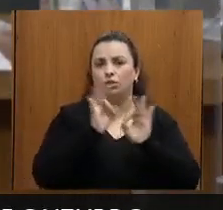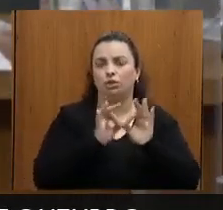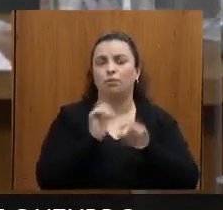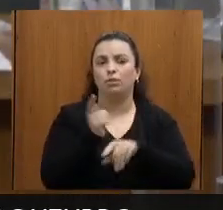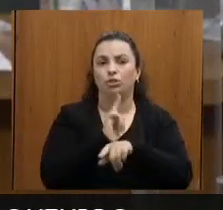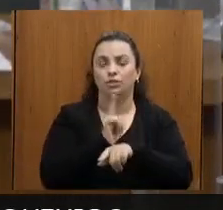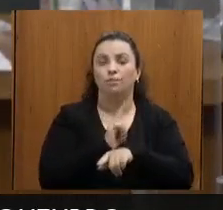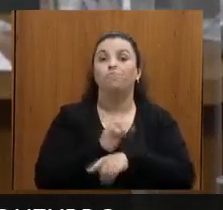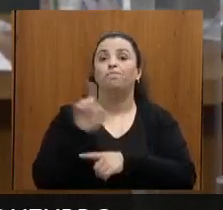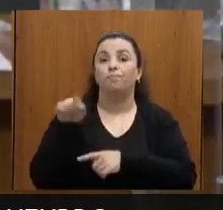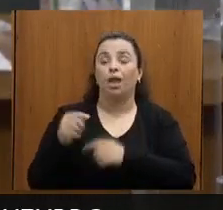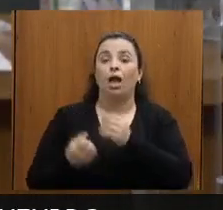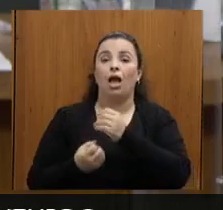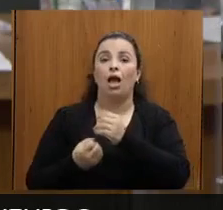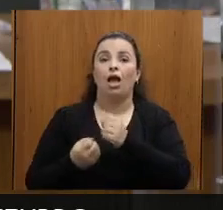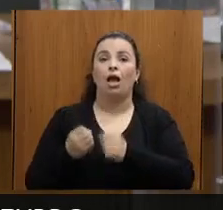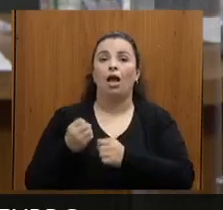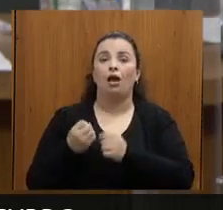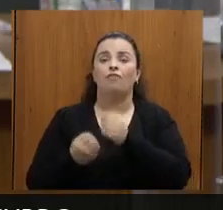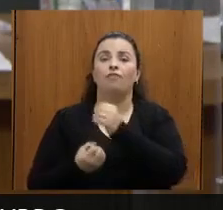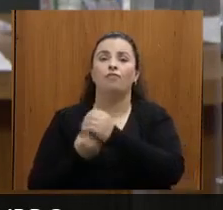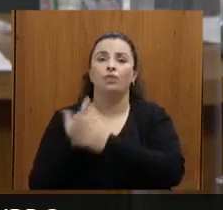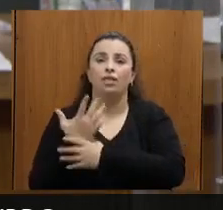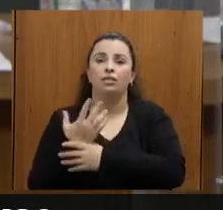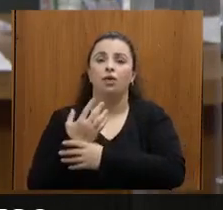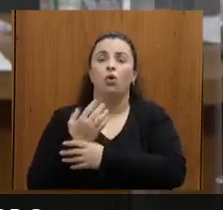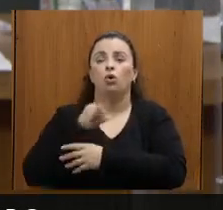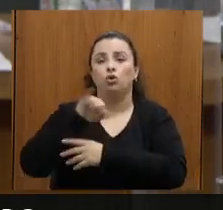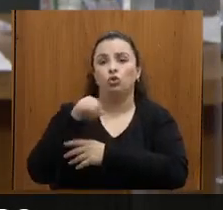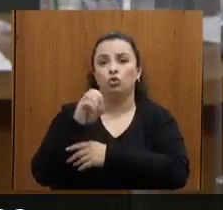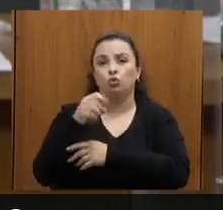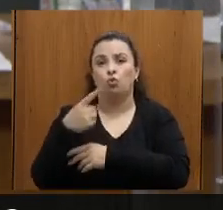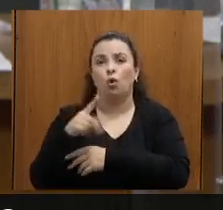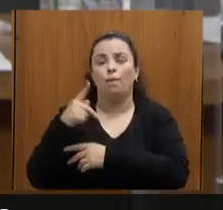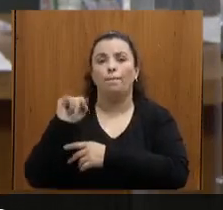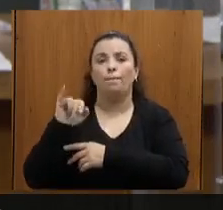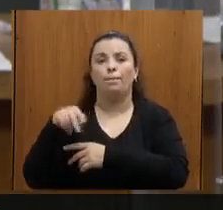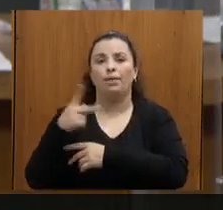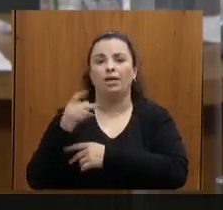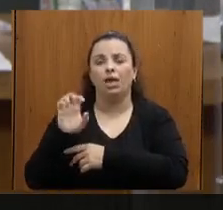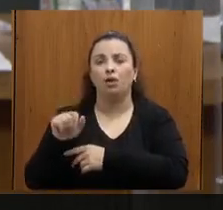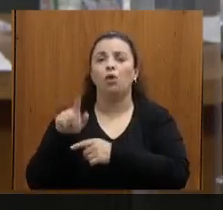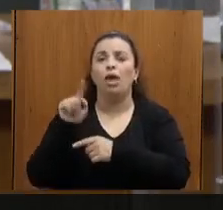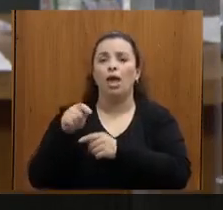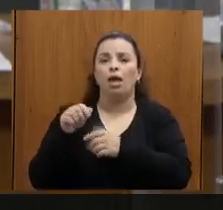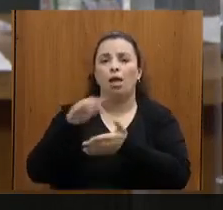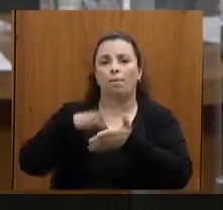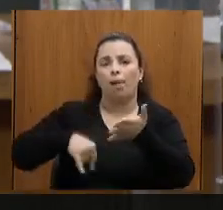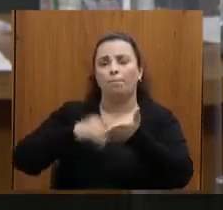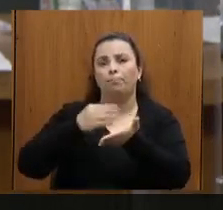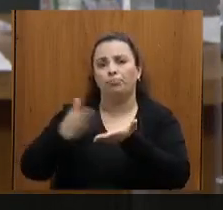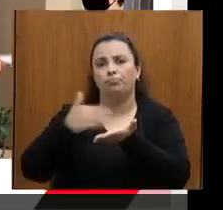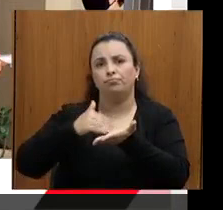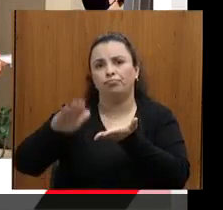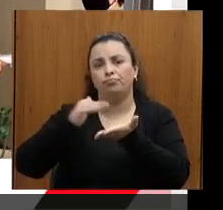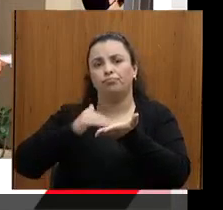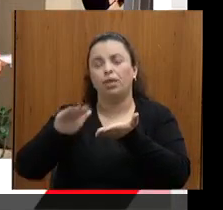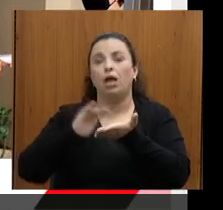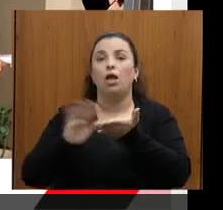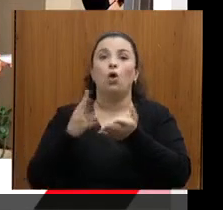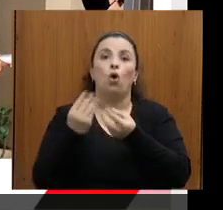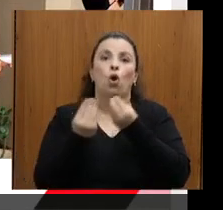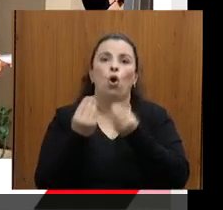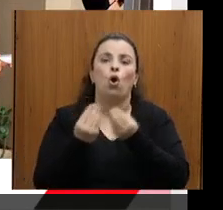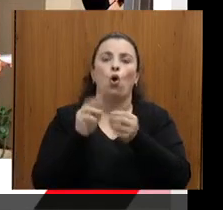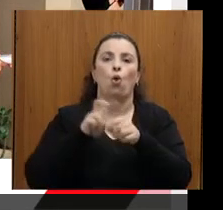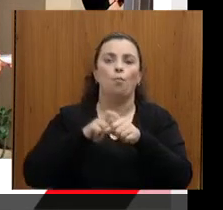Pinheiro produziu ao longo desse ano os boletins epidemiológicos e assistenciais da COVID, o resultado